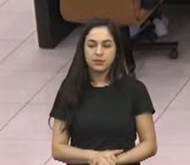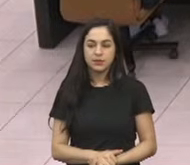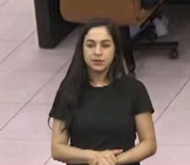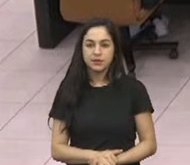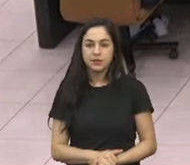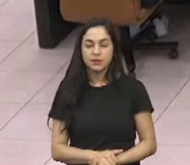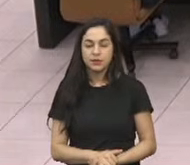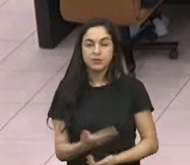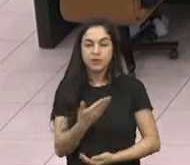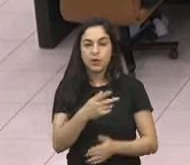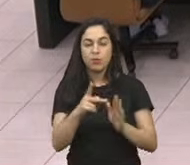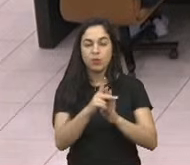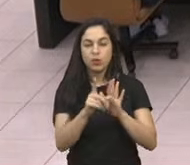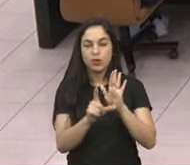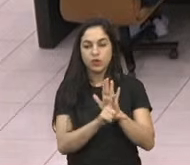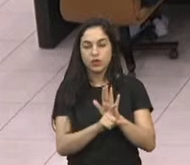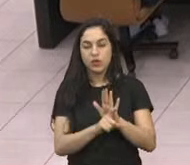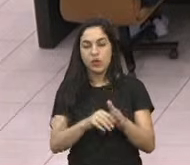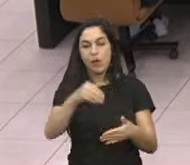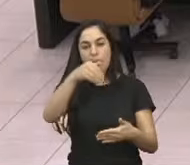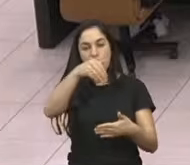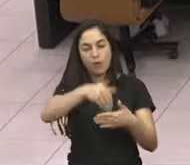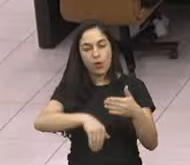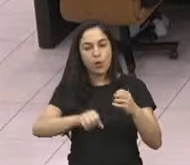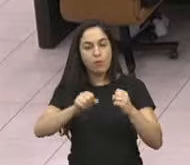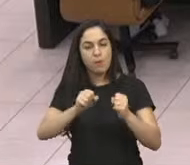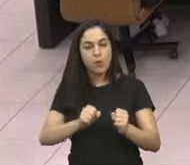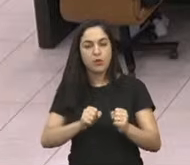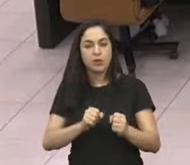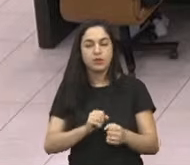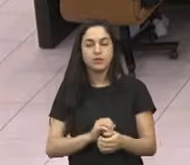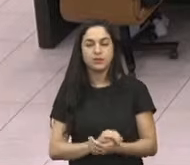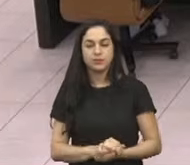O projeto está em votação.